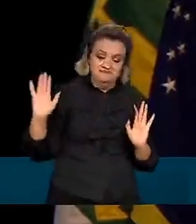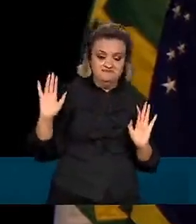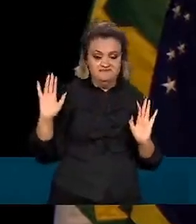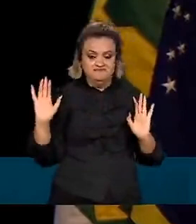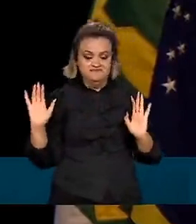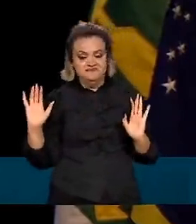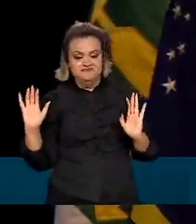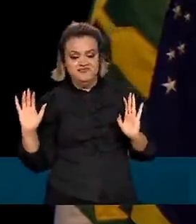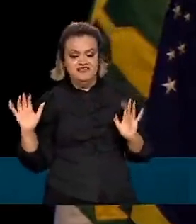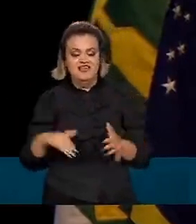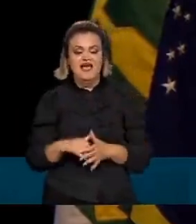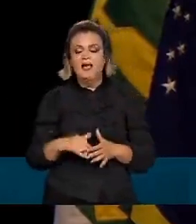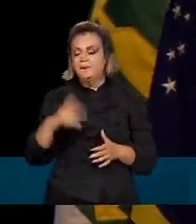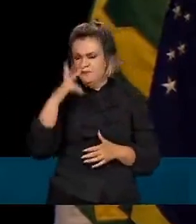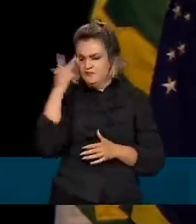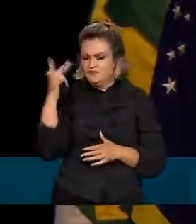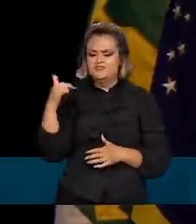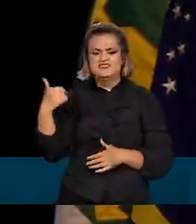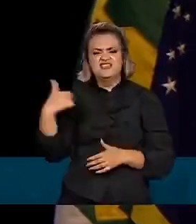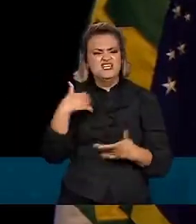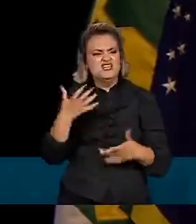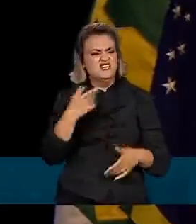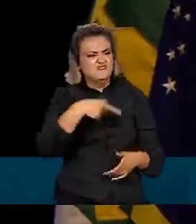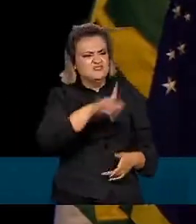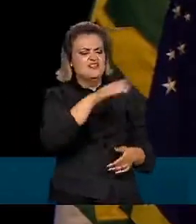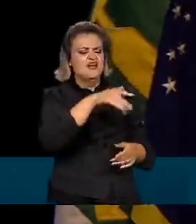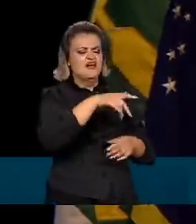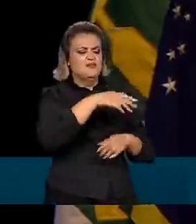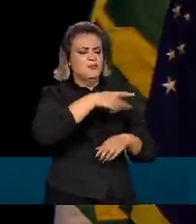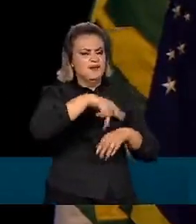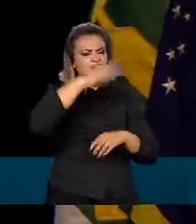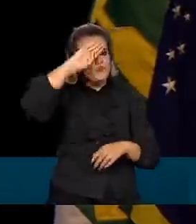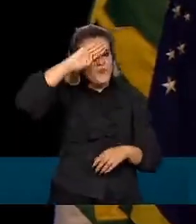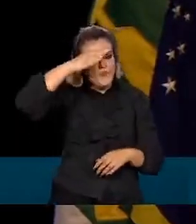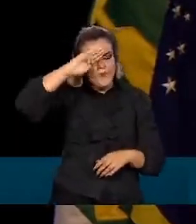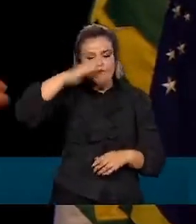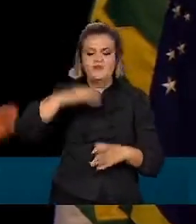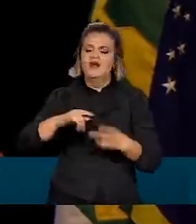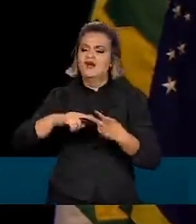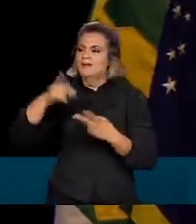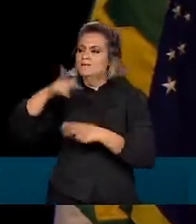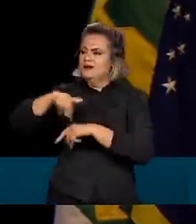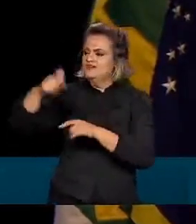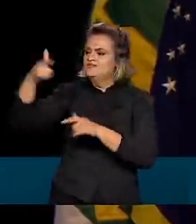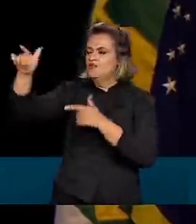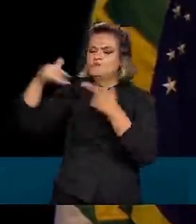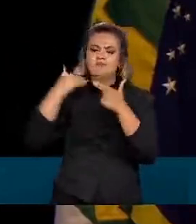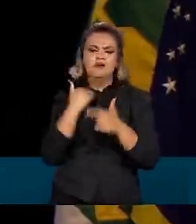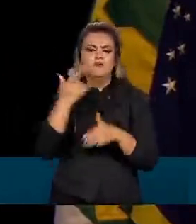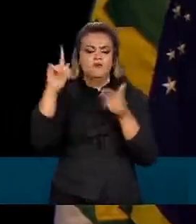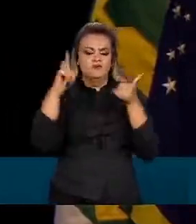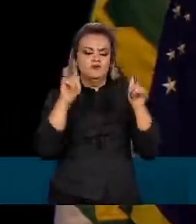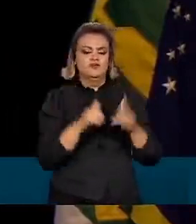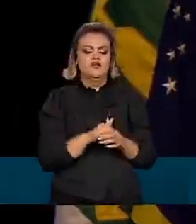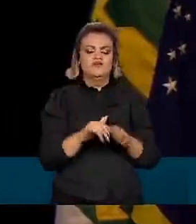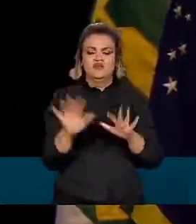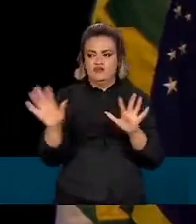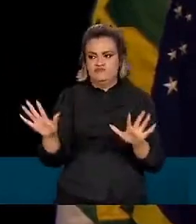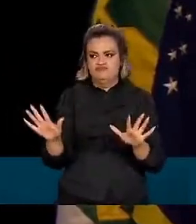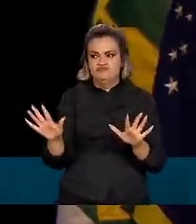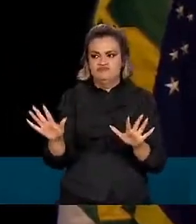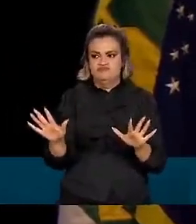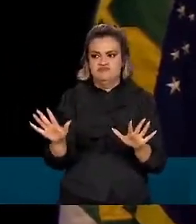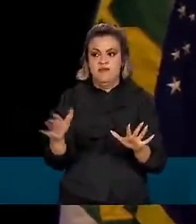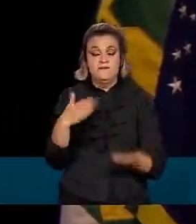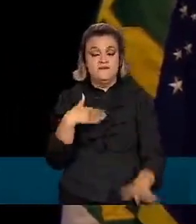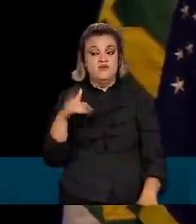aí, tinha gente que queria que eu fosse no Banco de Cuba, tinha gente que queria que eu fosse no banco não sei de onde, e eu falei, aonde que eu vou